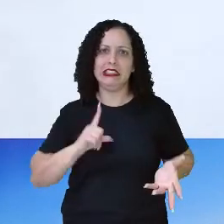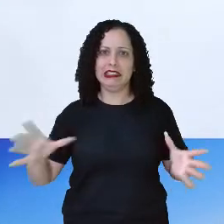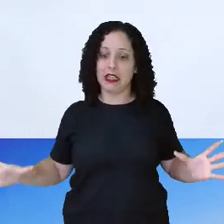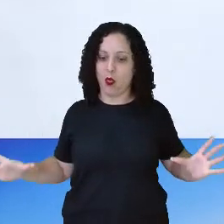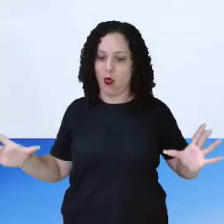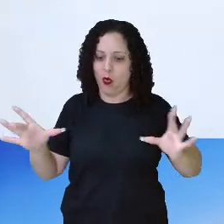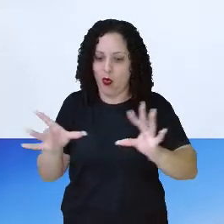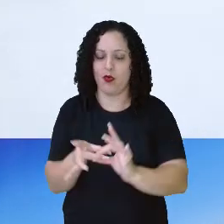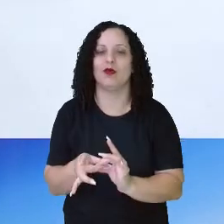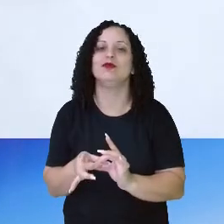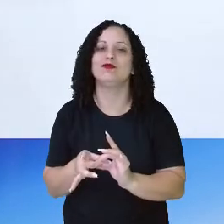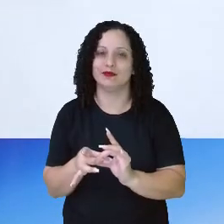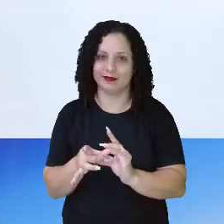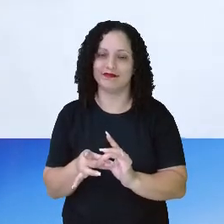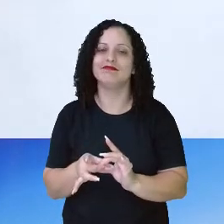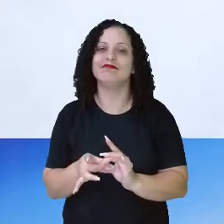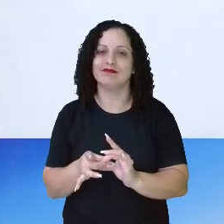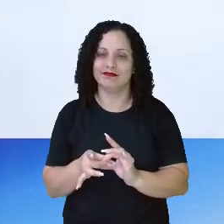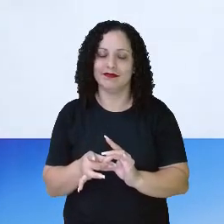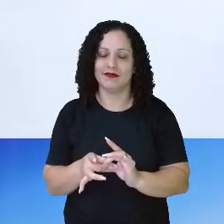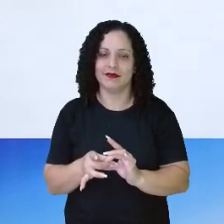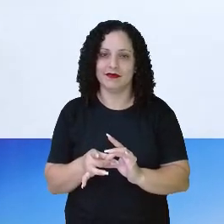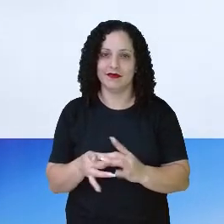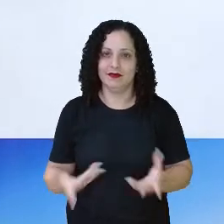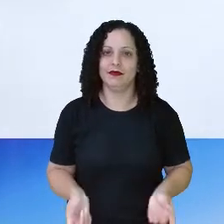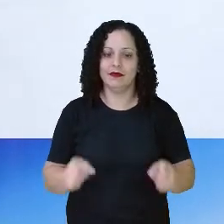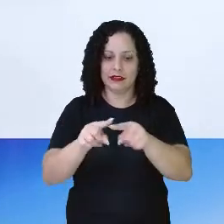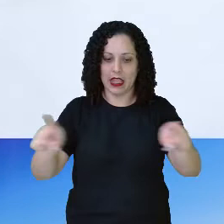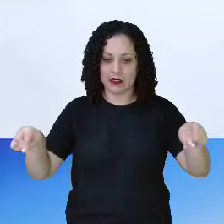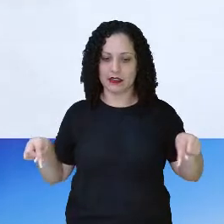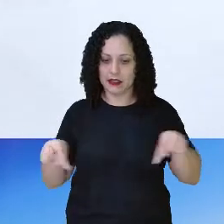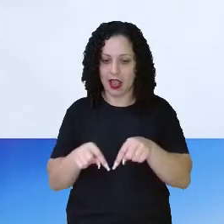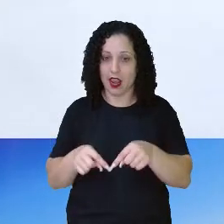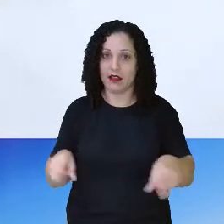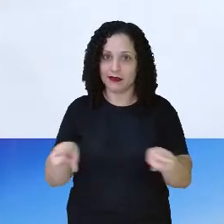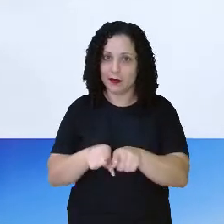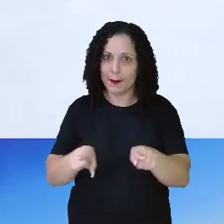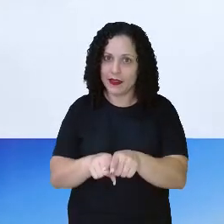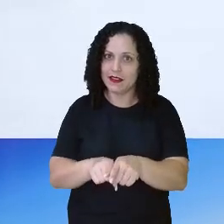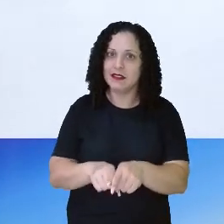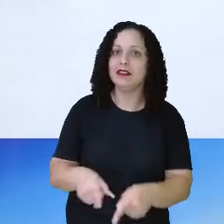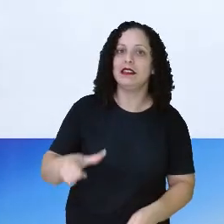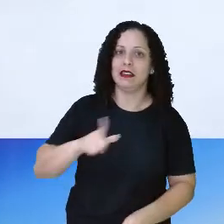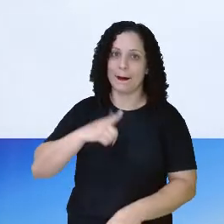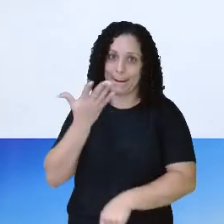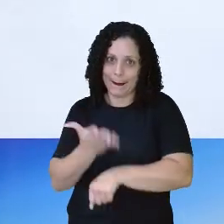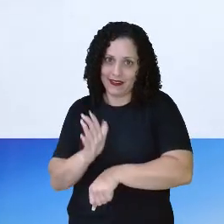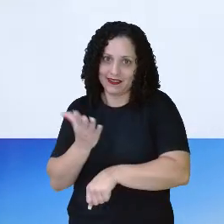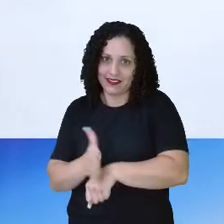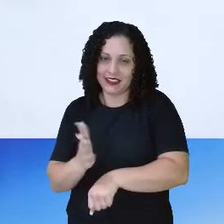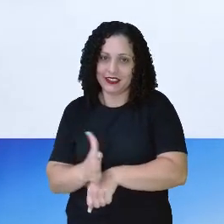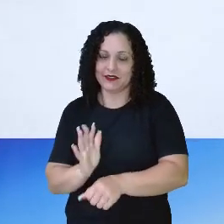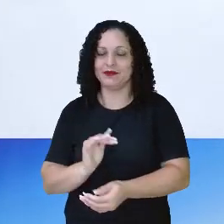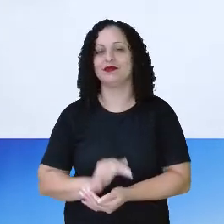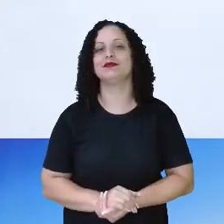uma coisa à outra, tirar da sala de aula e vir para a prática.